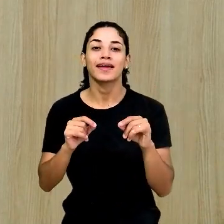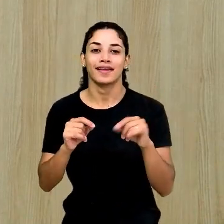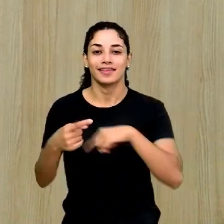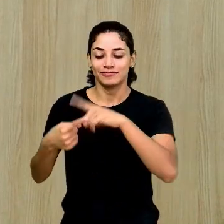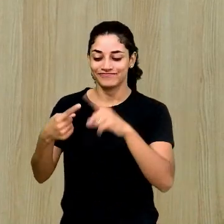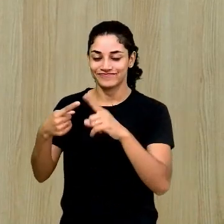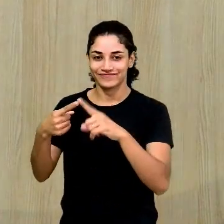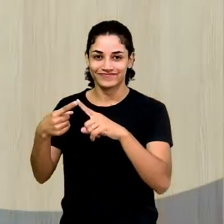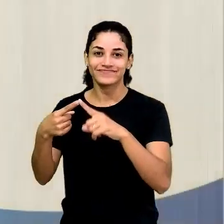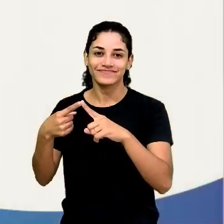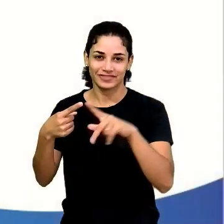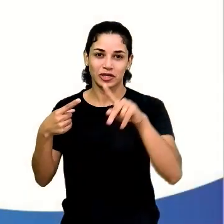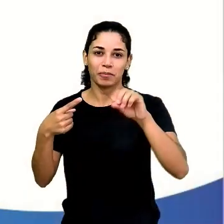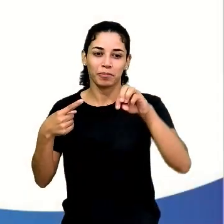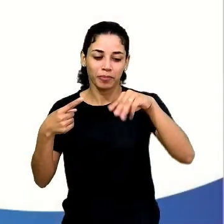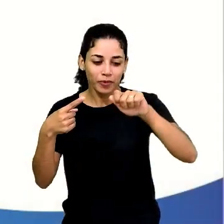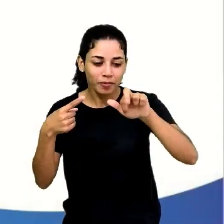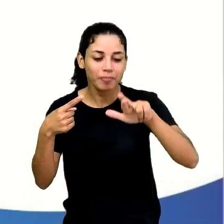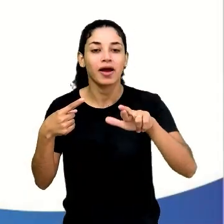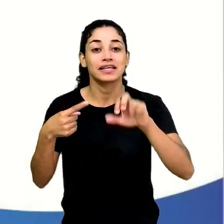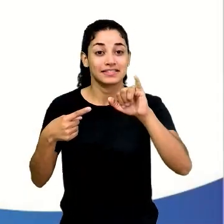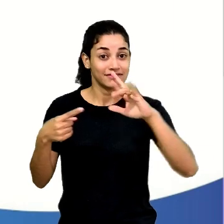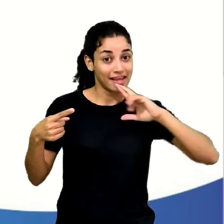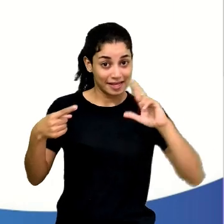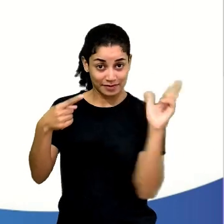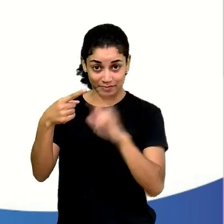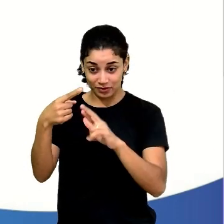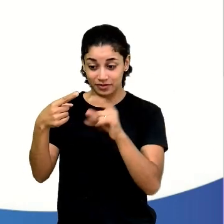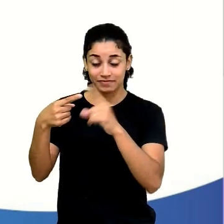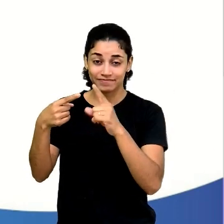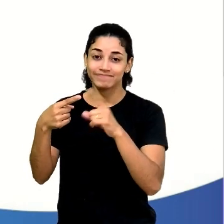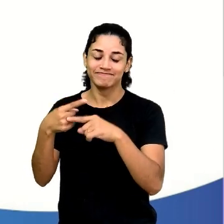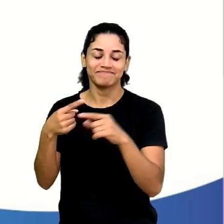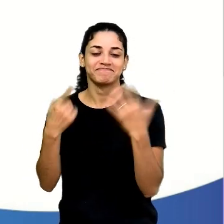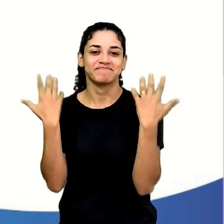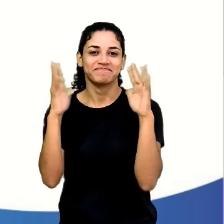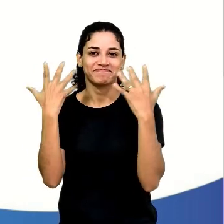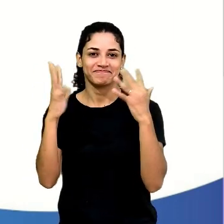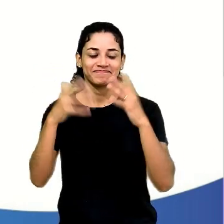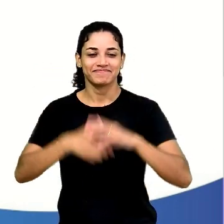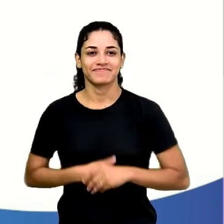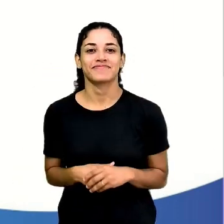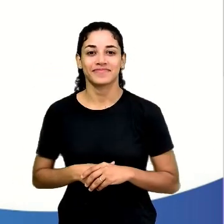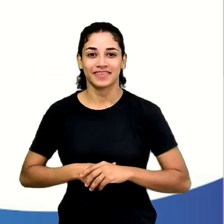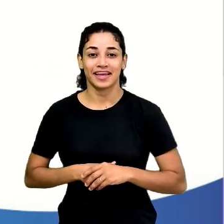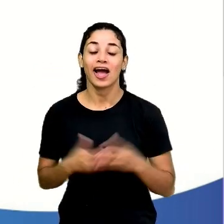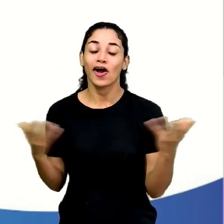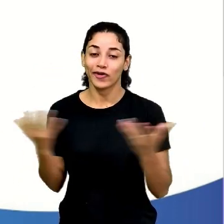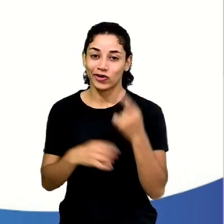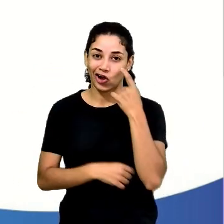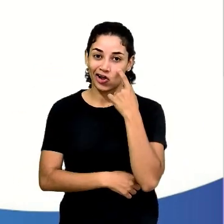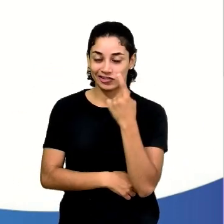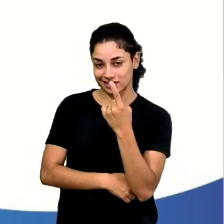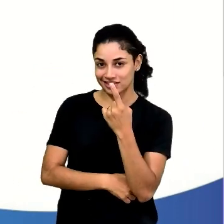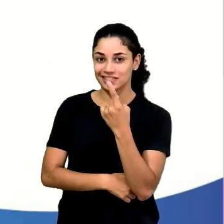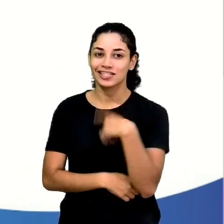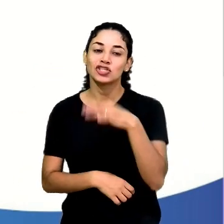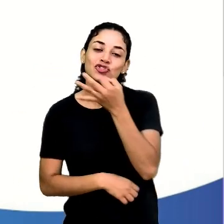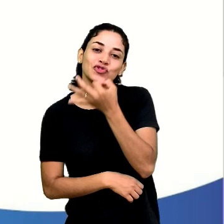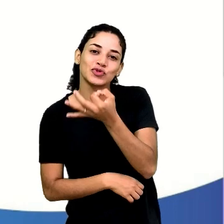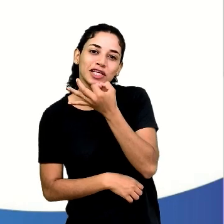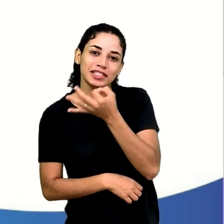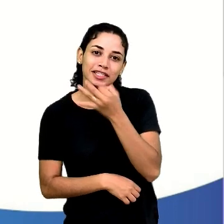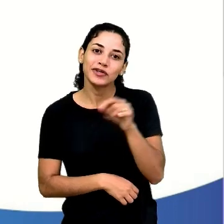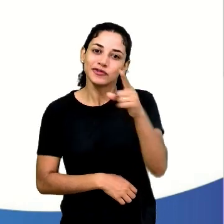estava num pomar. Então, se você respondeu letra A, parabéns. Deixo mais uma vez aqui uma sugestão